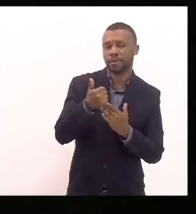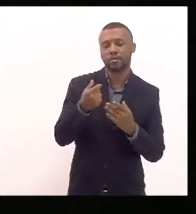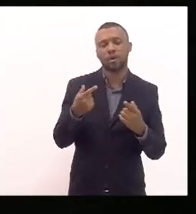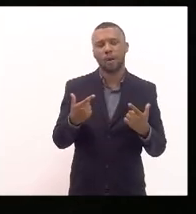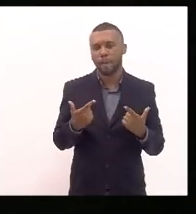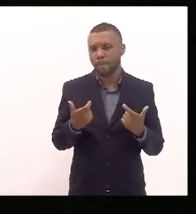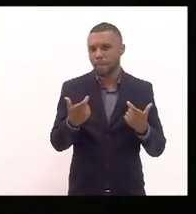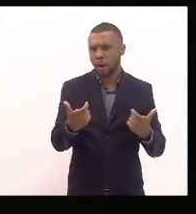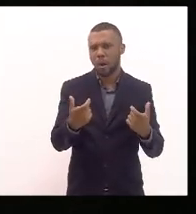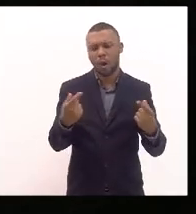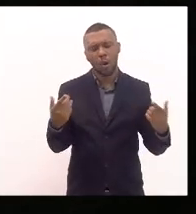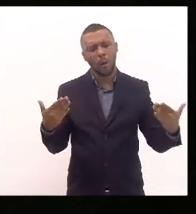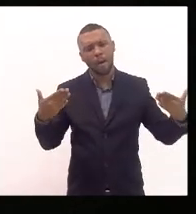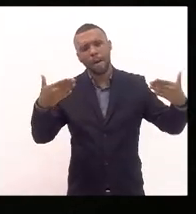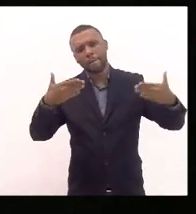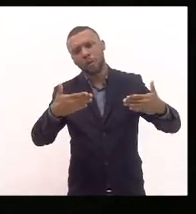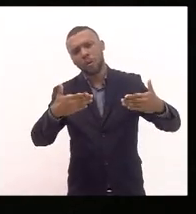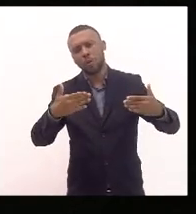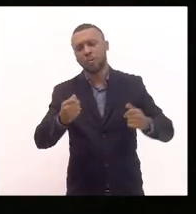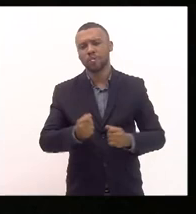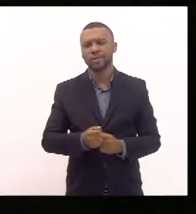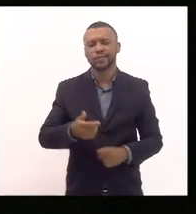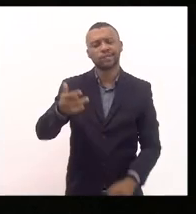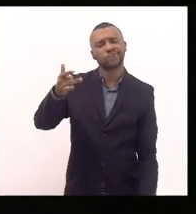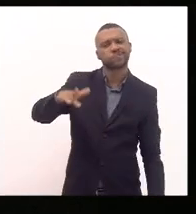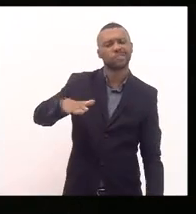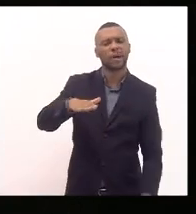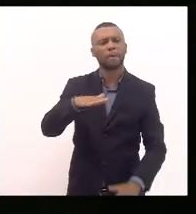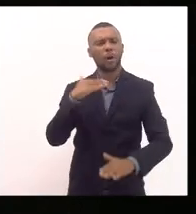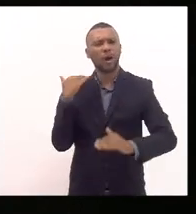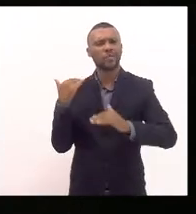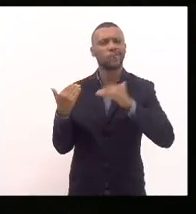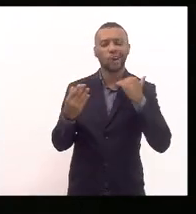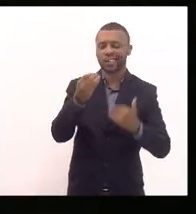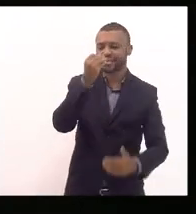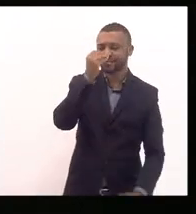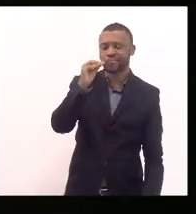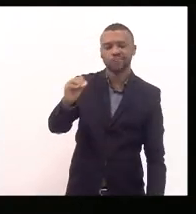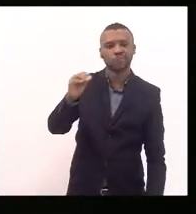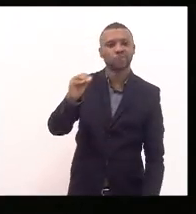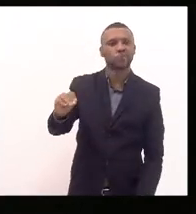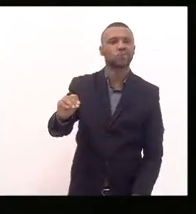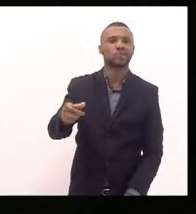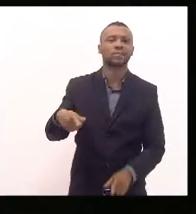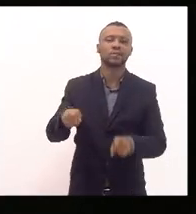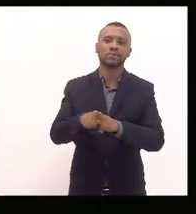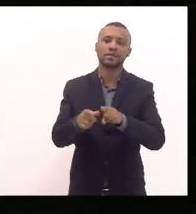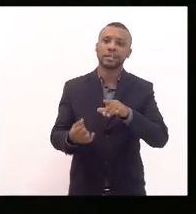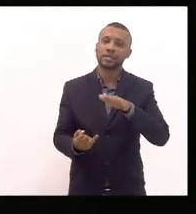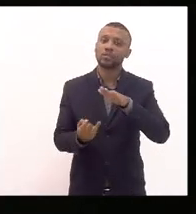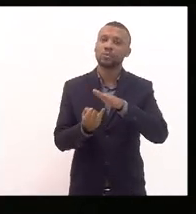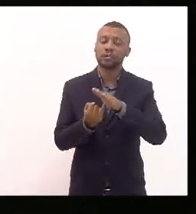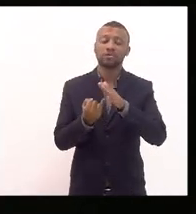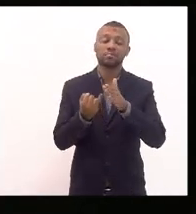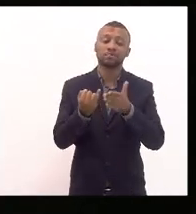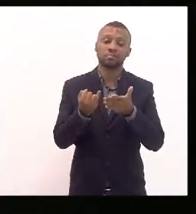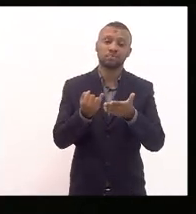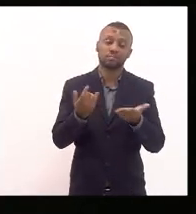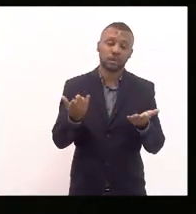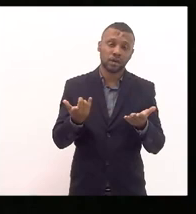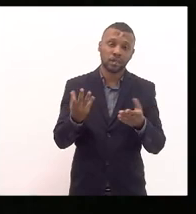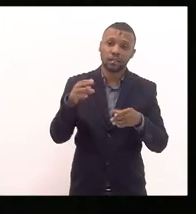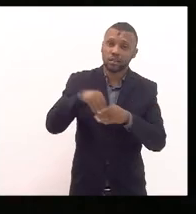confronto a ostensividade a naturalização né des dessa instituição brasileira que é a bala